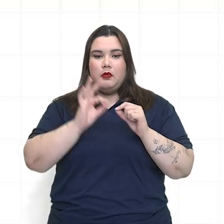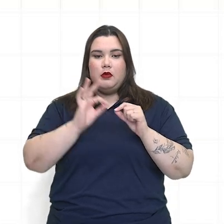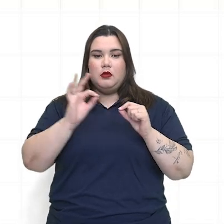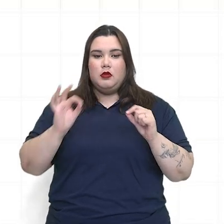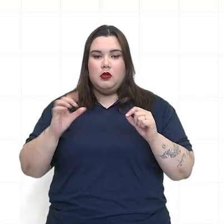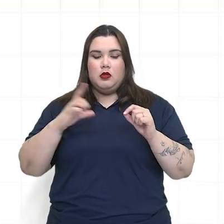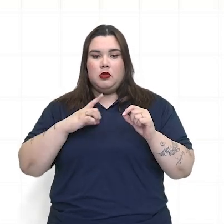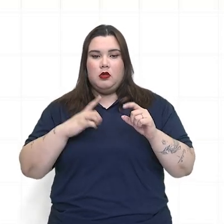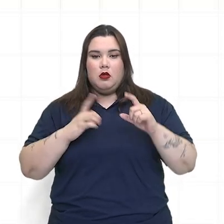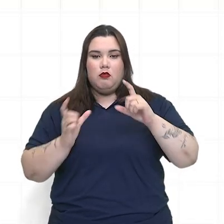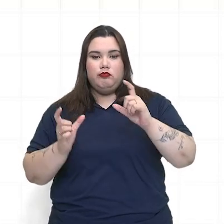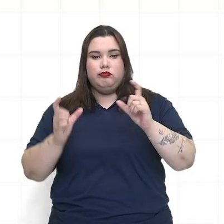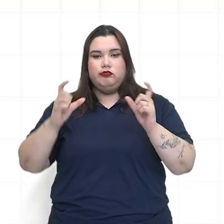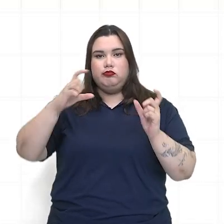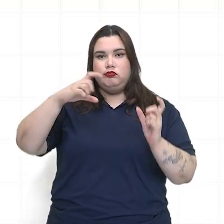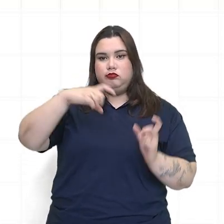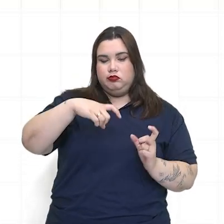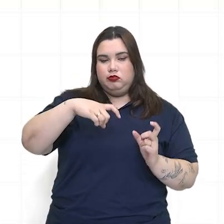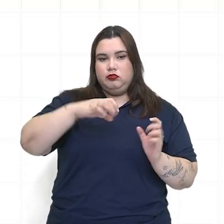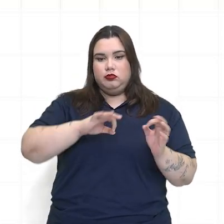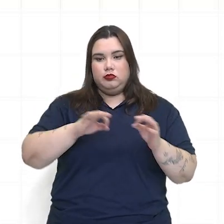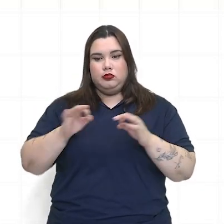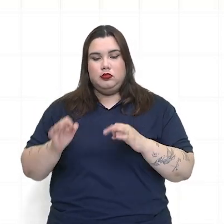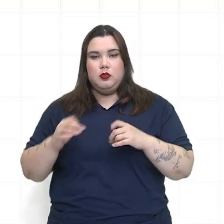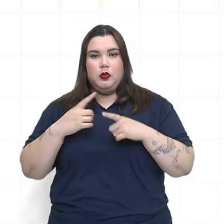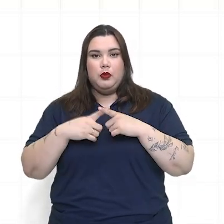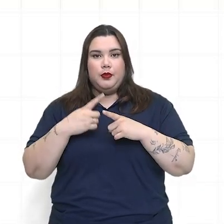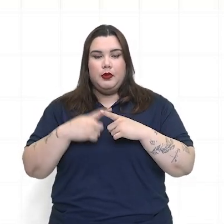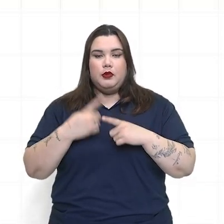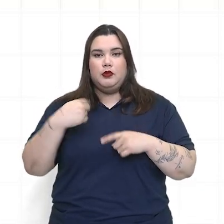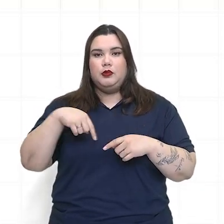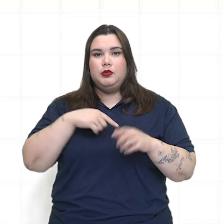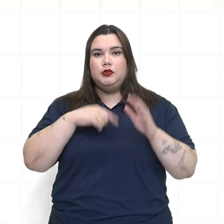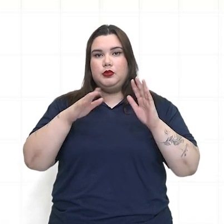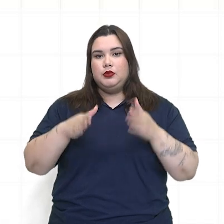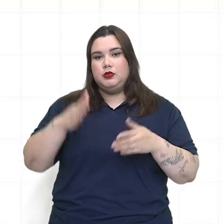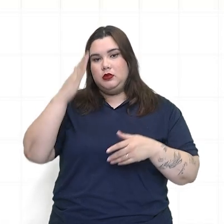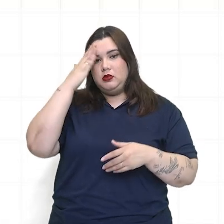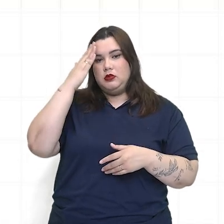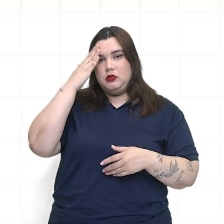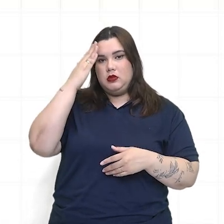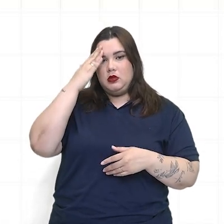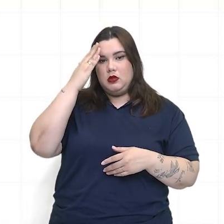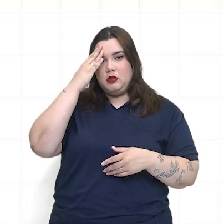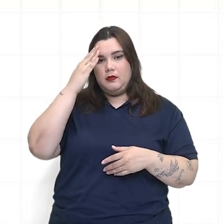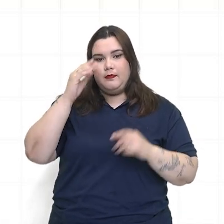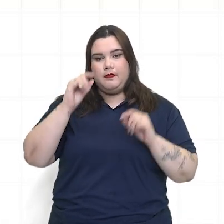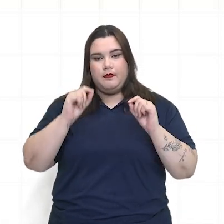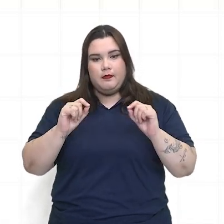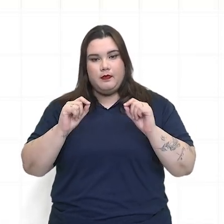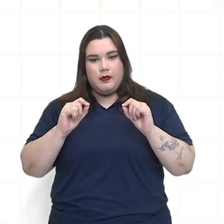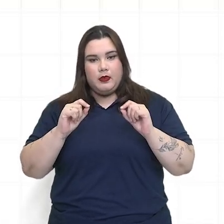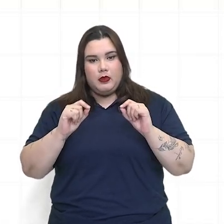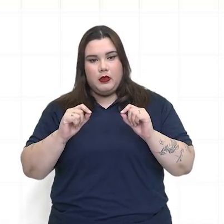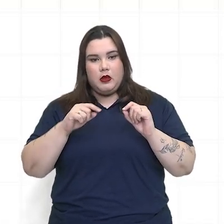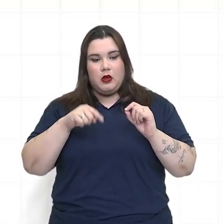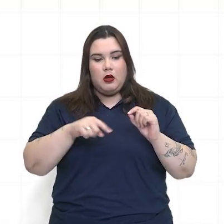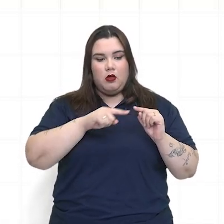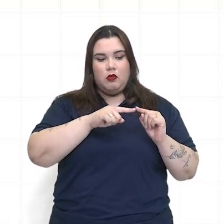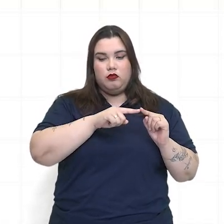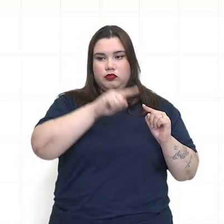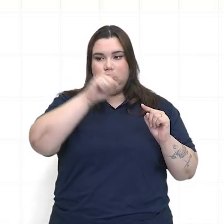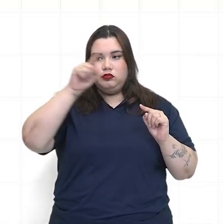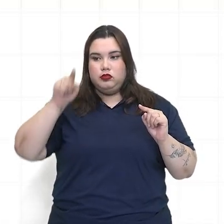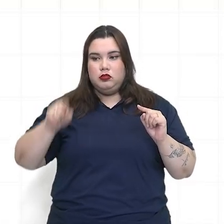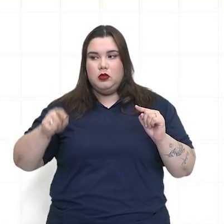só virar ele para baixo. Por quê? Porque a gente já sabia que na parte da meia